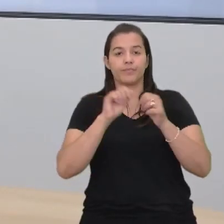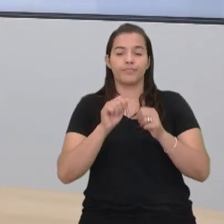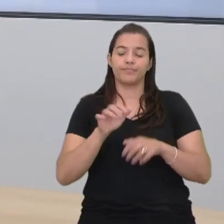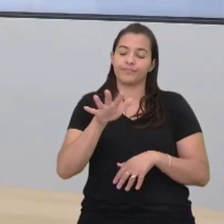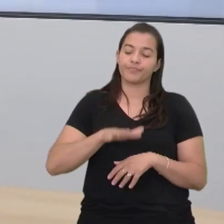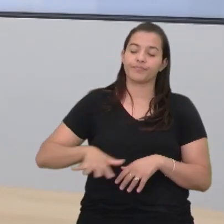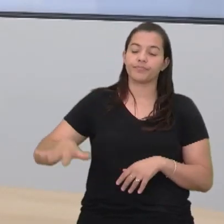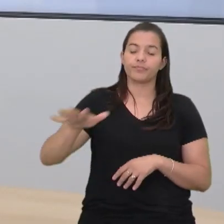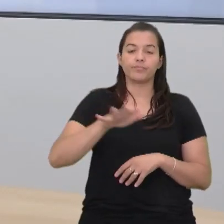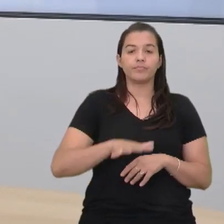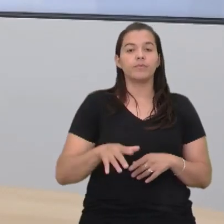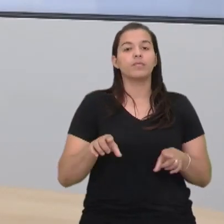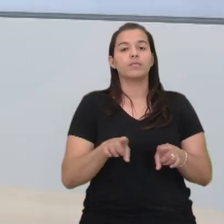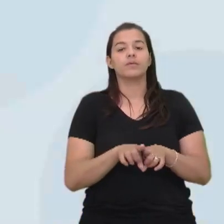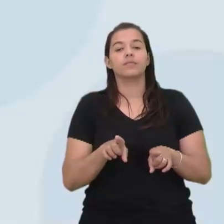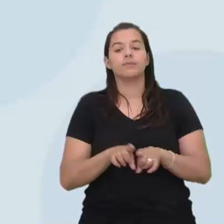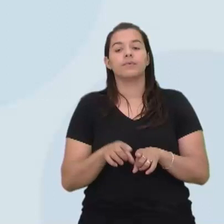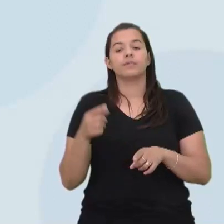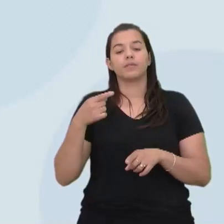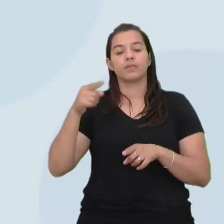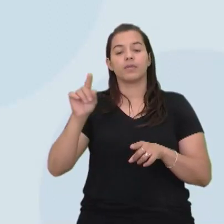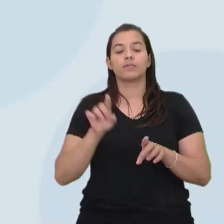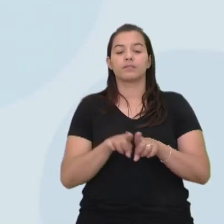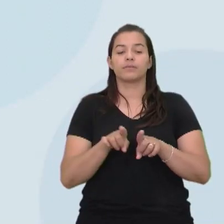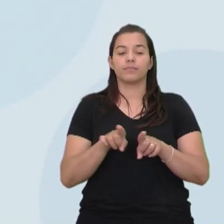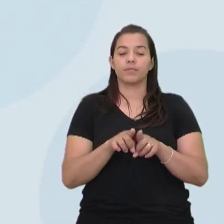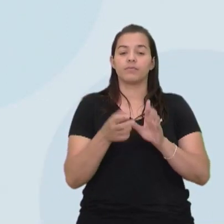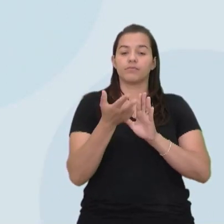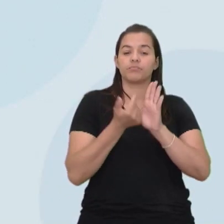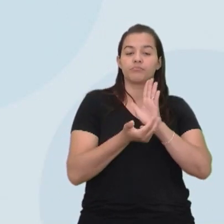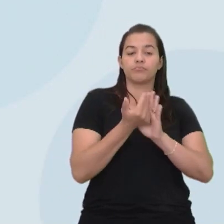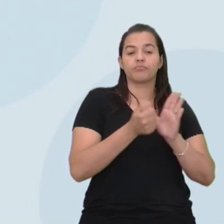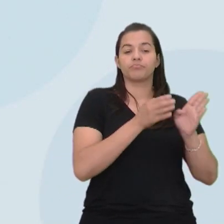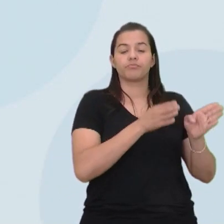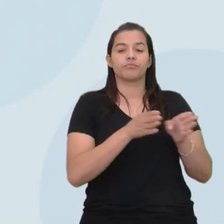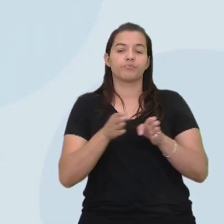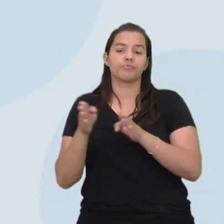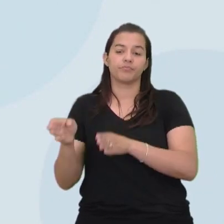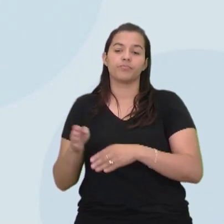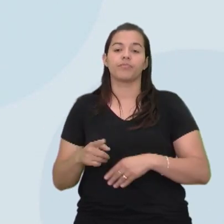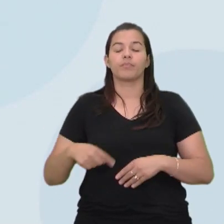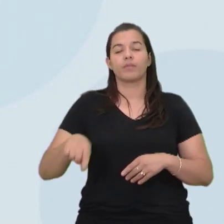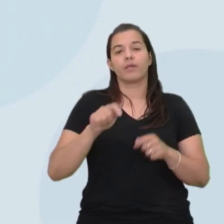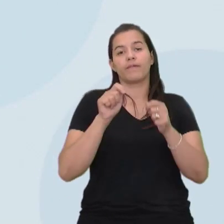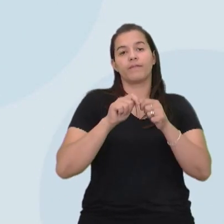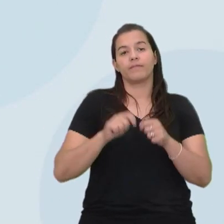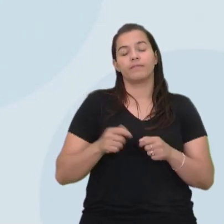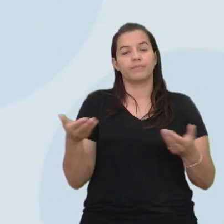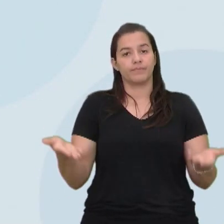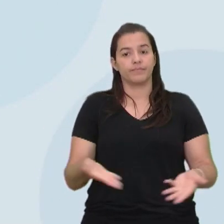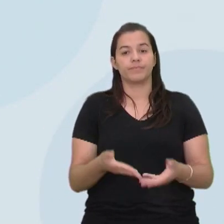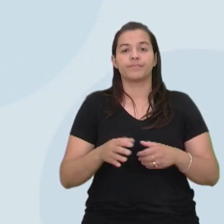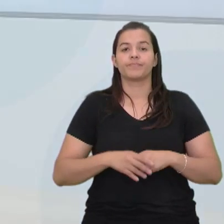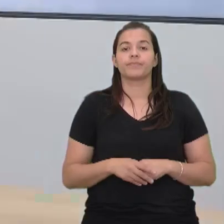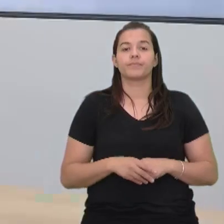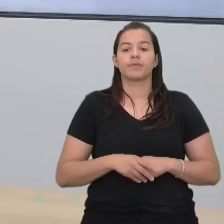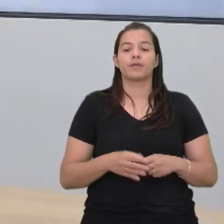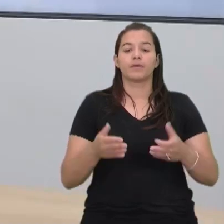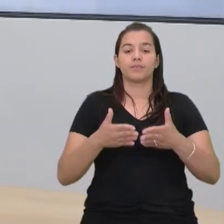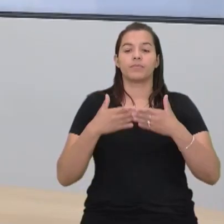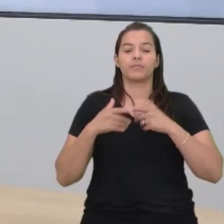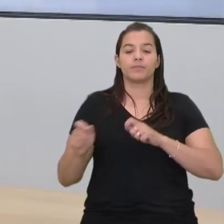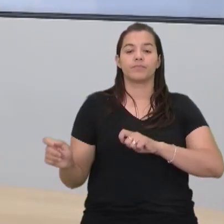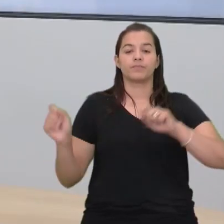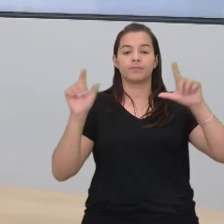E vai explorar os blocos de comando lá no Scratch para realizar uma programação. Faz a programação que eu vou realizar aqui. Tá bom? Então, vou pedir para espelhar minha tela,